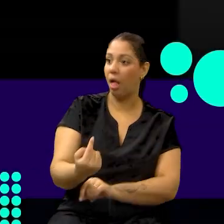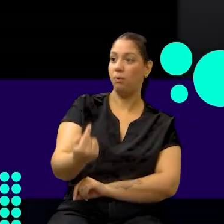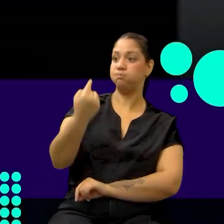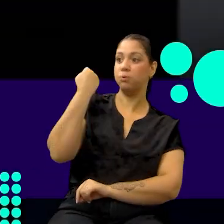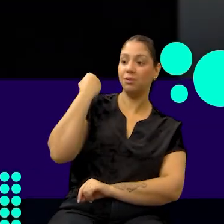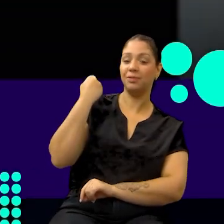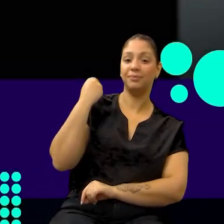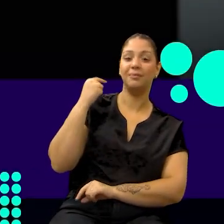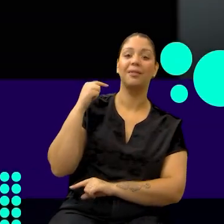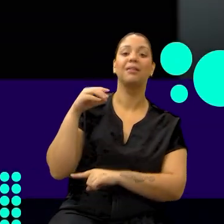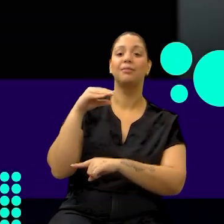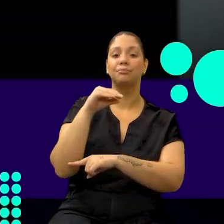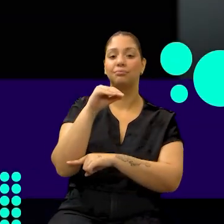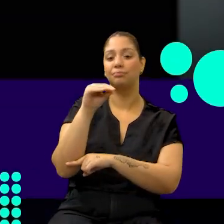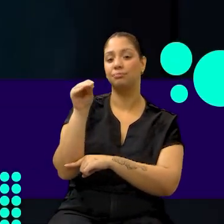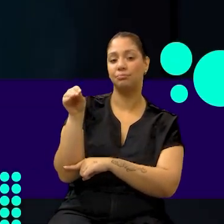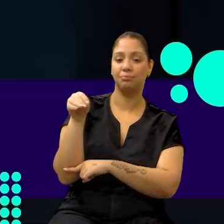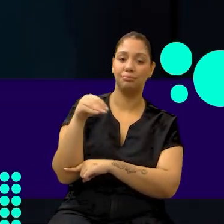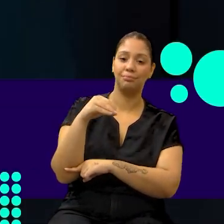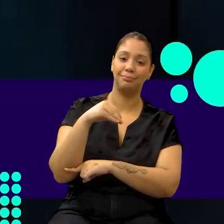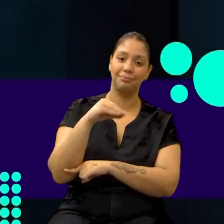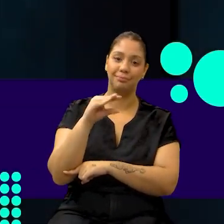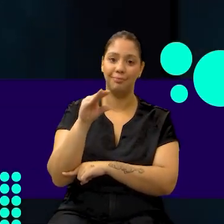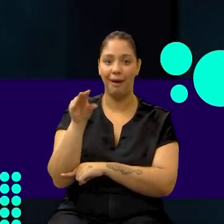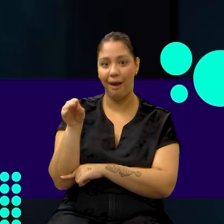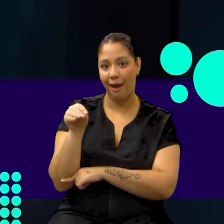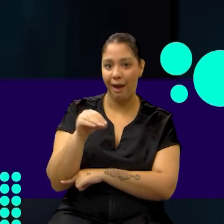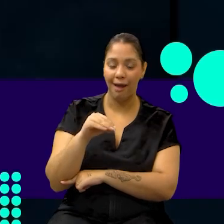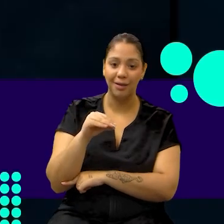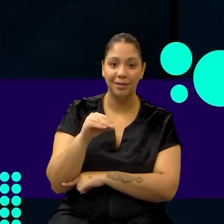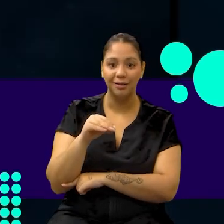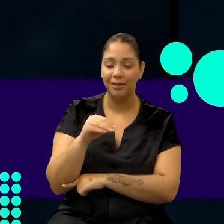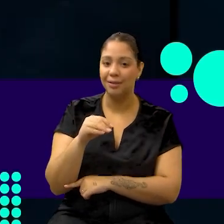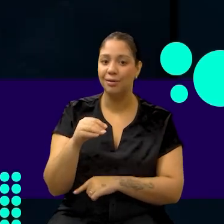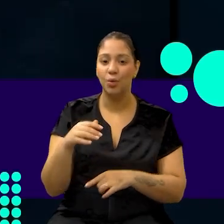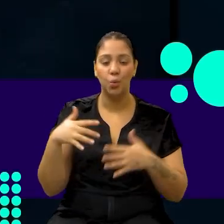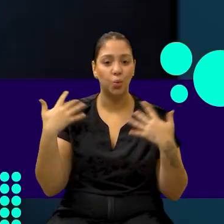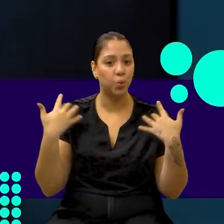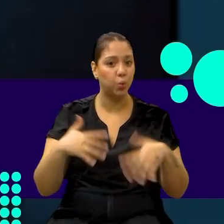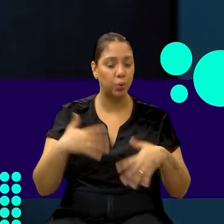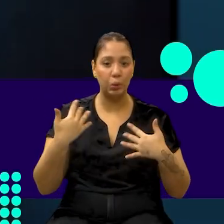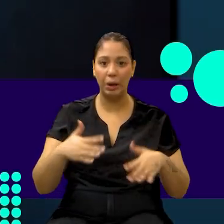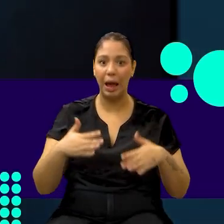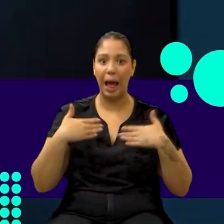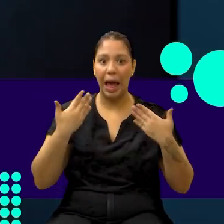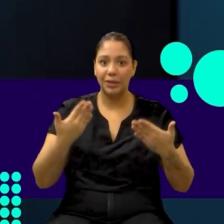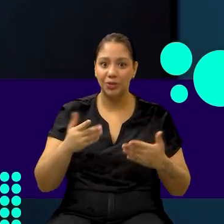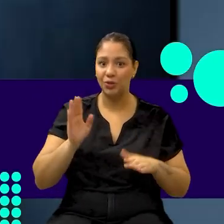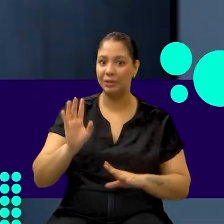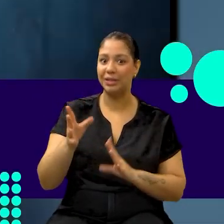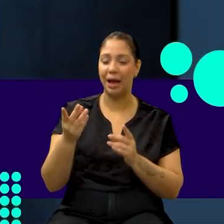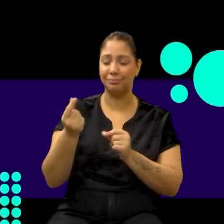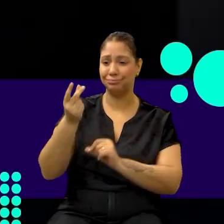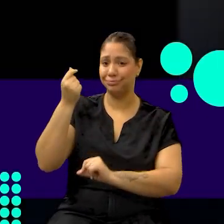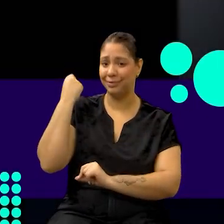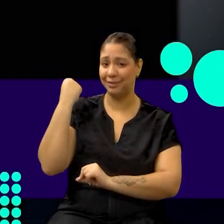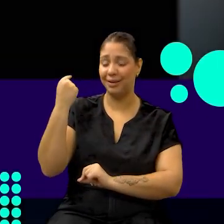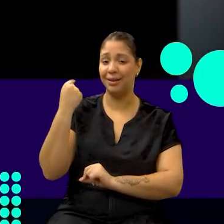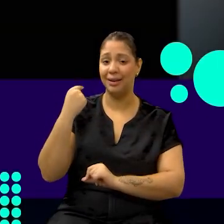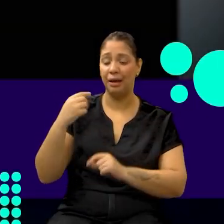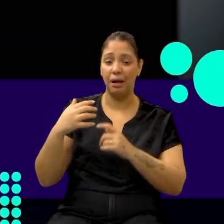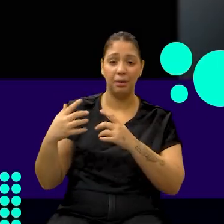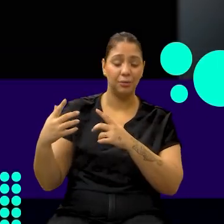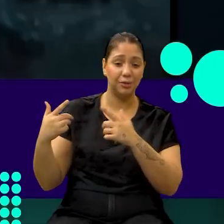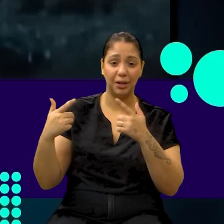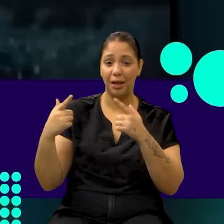habitantes daquele local são nada mais, nada menos do que dinossauros. Outras assustadoras criaturas